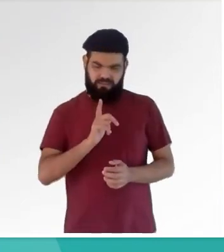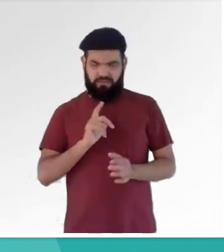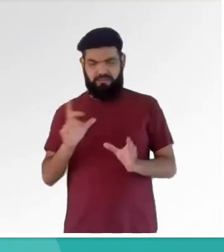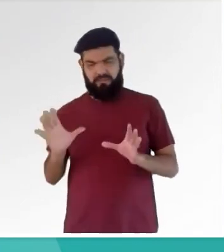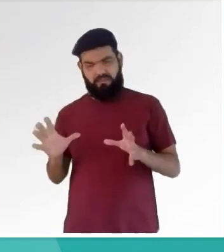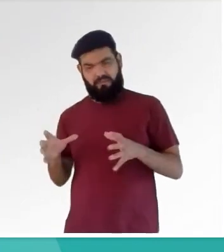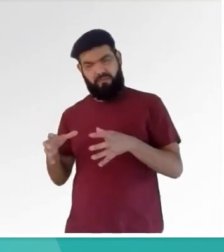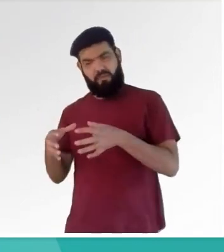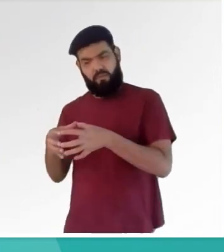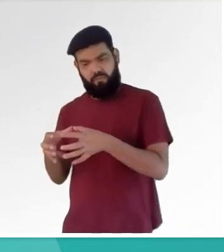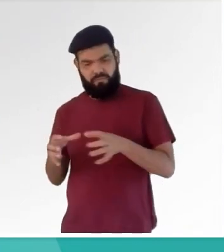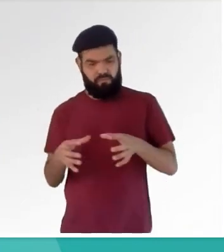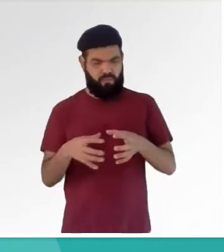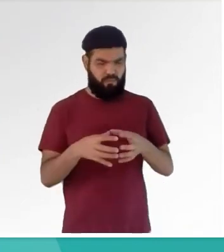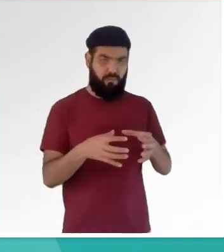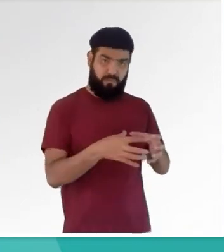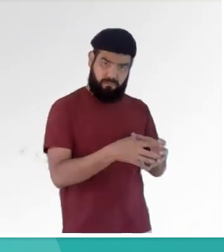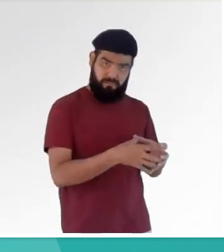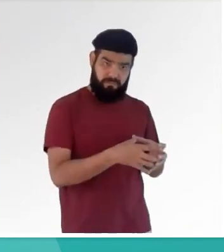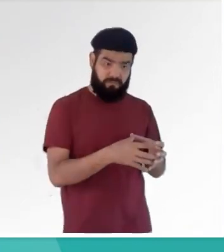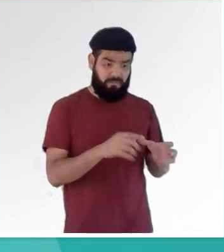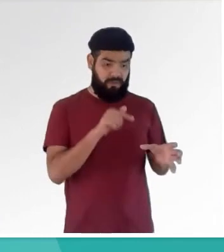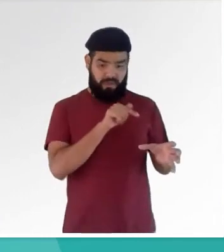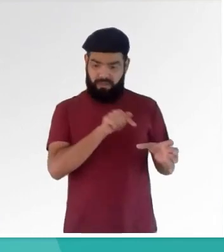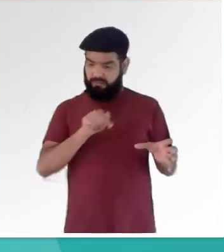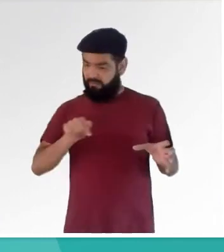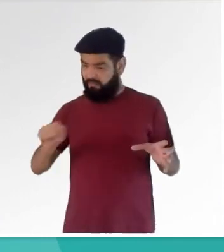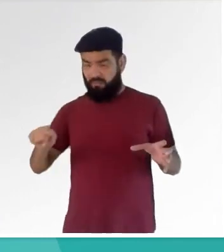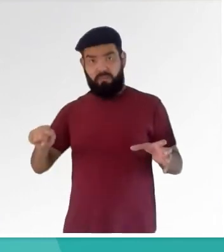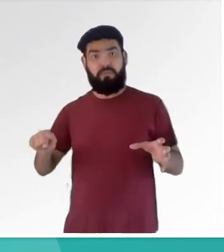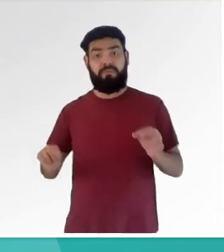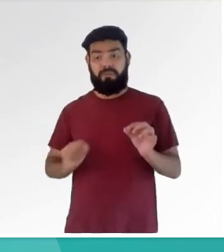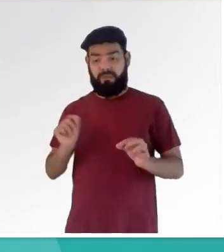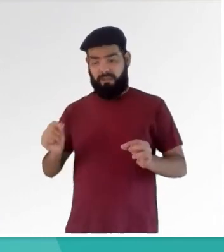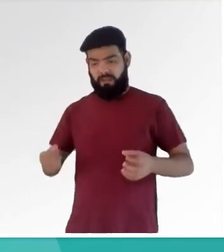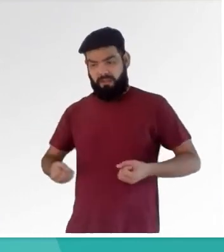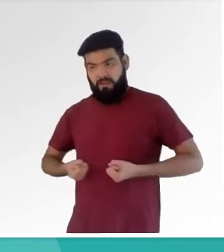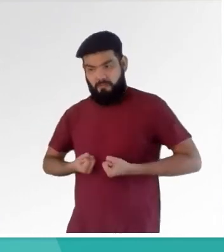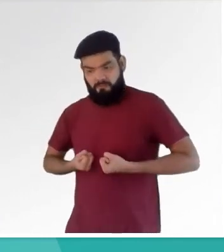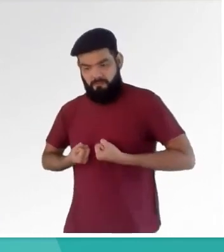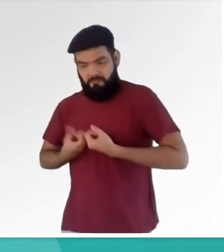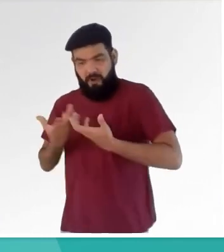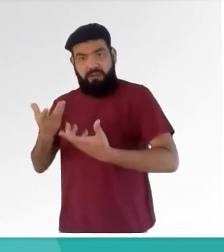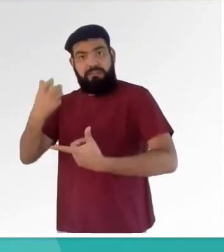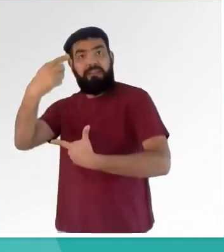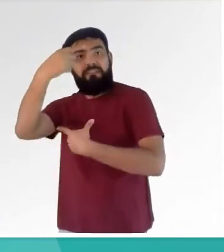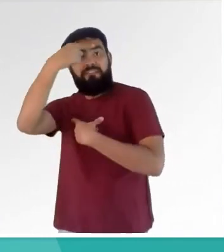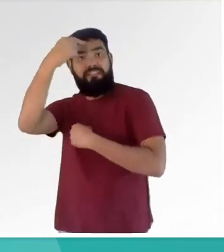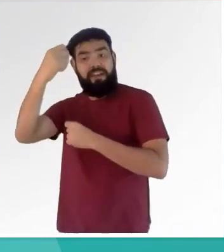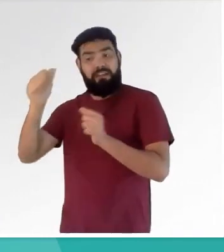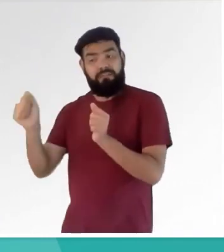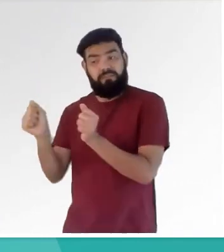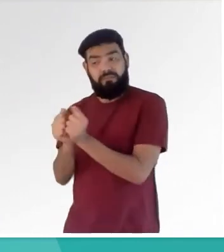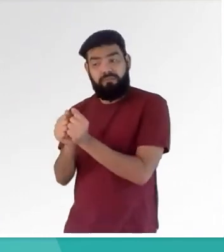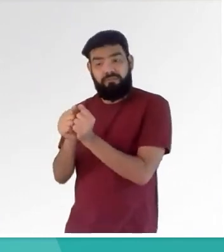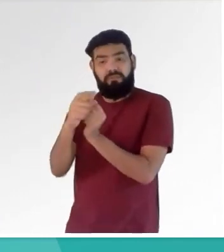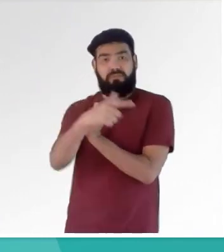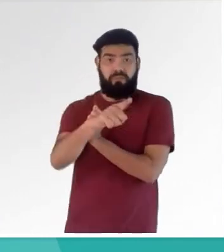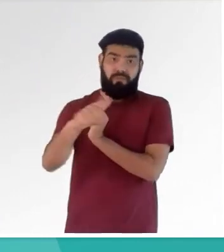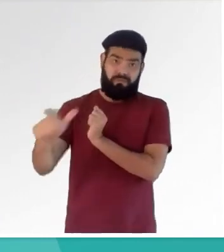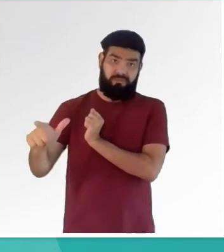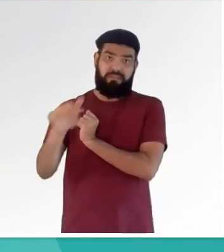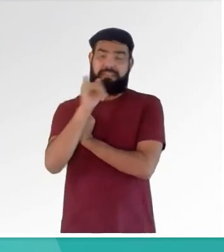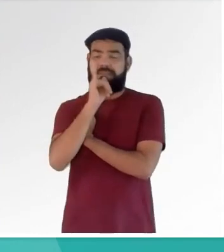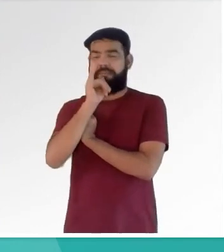esses grupos, eles manifestam o quê? A sua fé junto dos outros. Então, quem é católico vai professar,